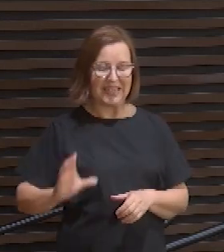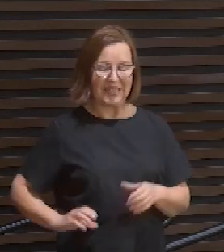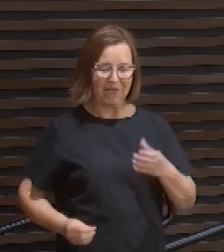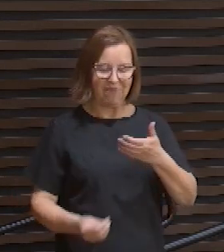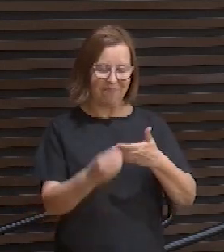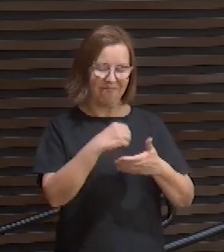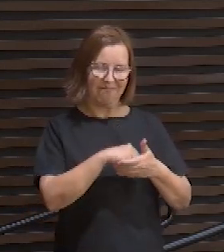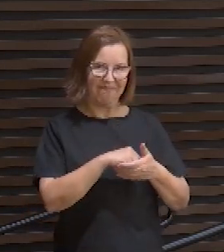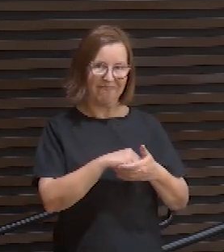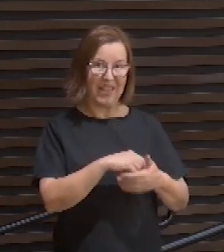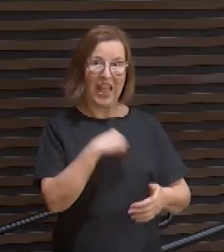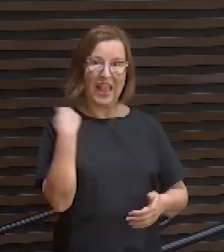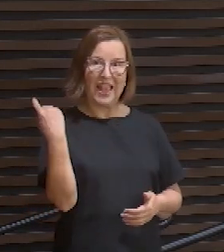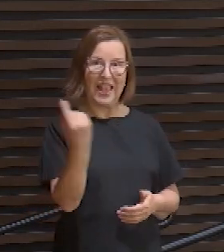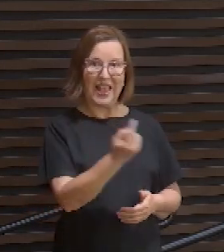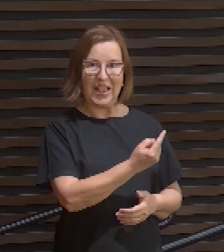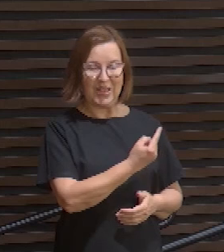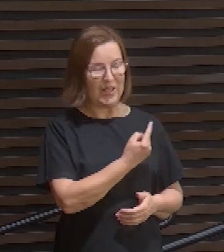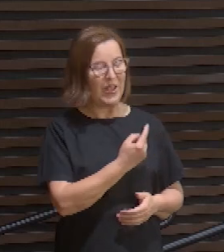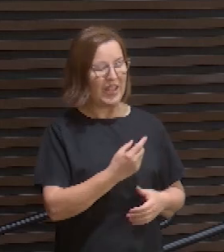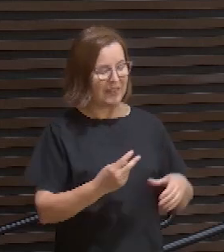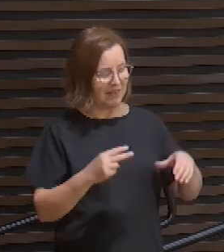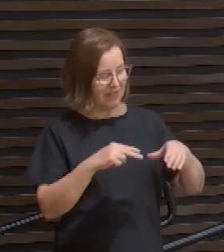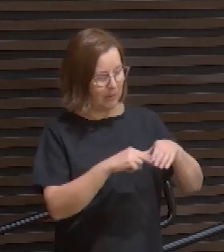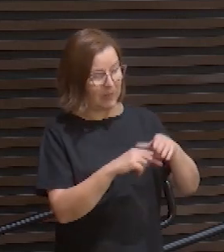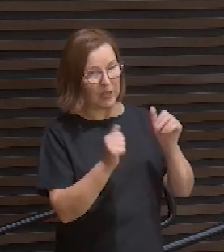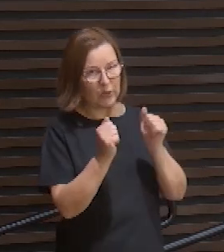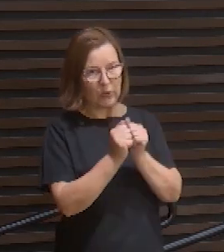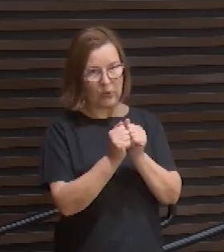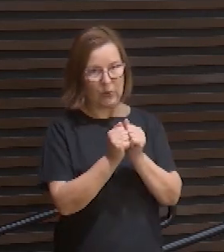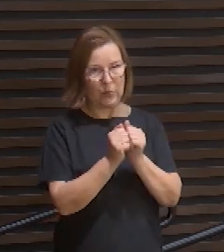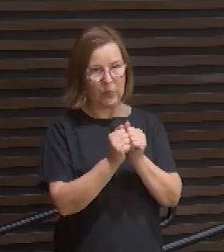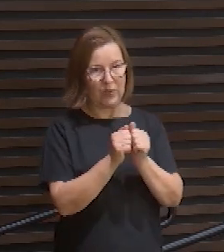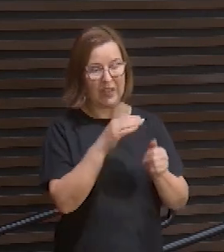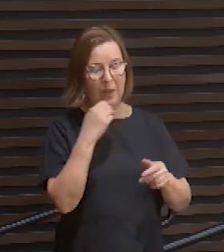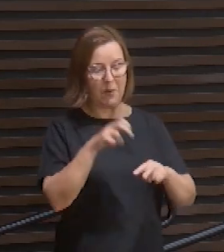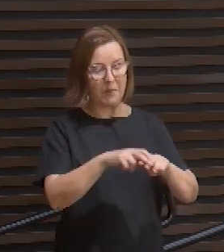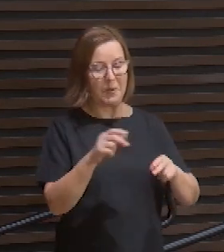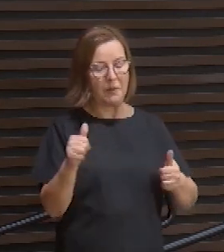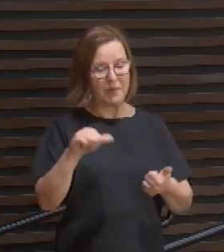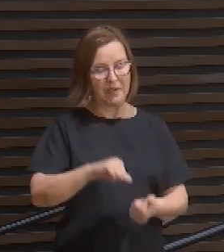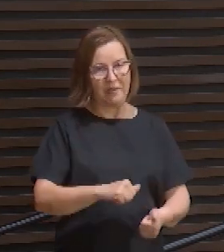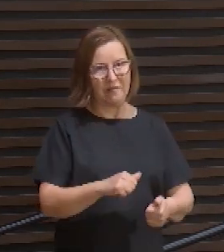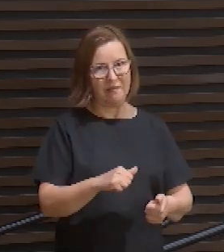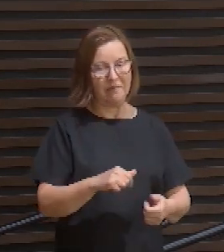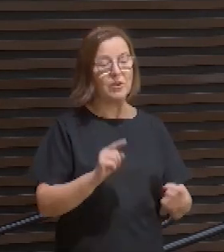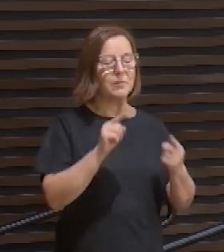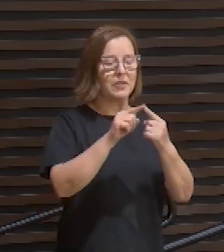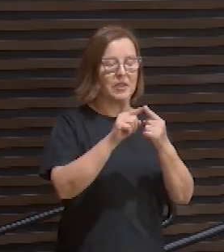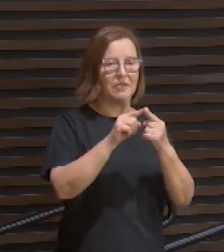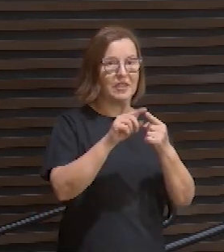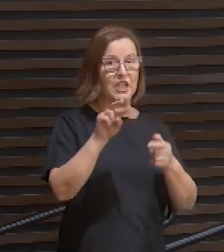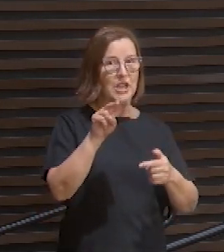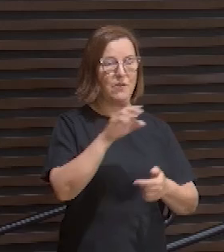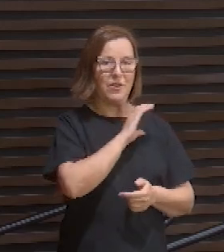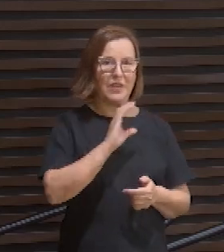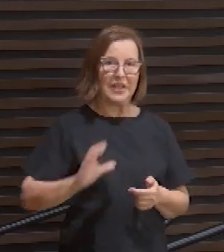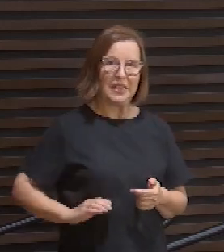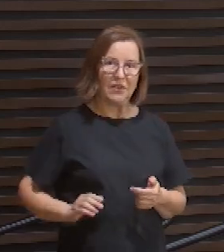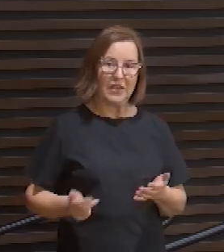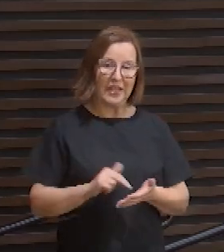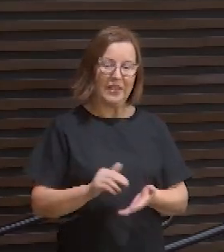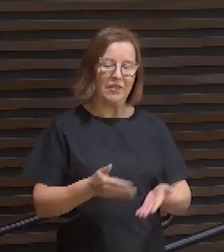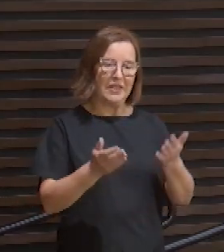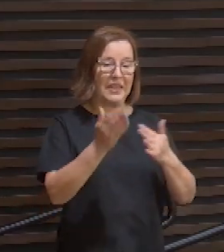Fomos sepultados com Ele na morte pelo batismo, para que, como Cristo foi ressuscitado dentre os mortos pela glória do